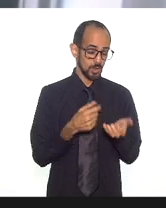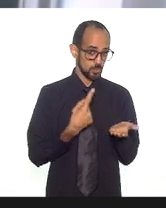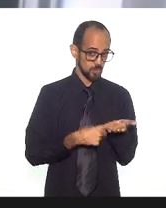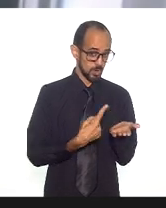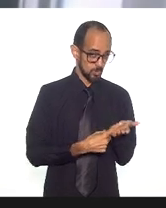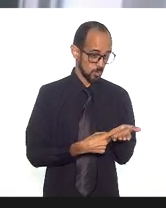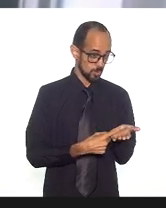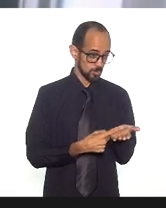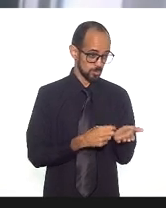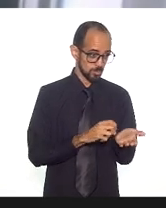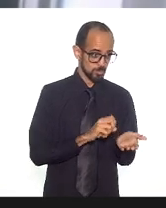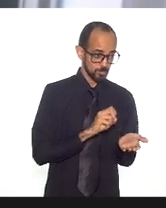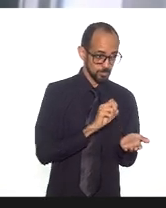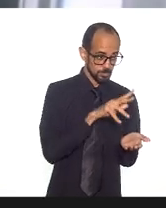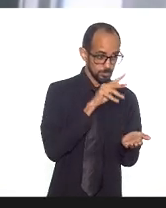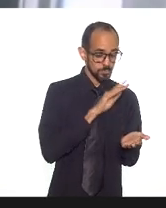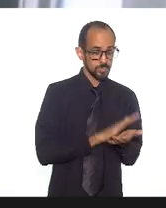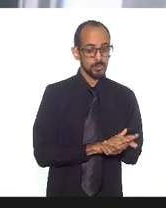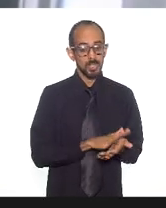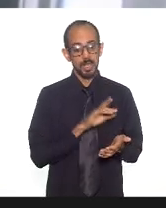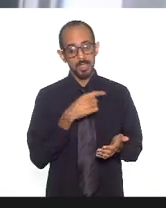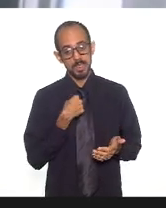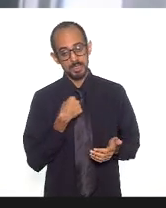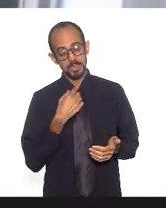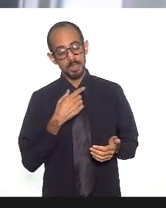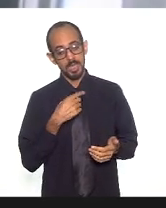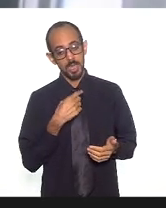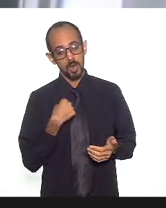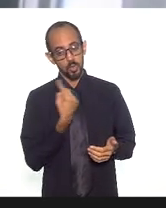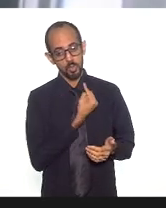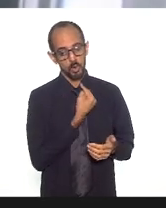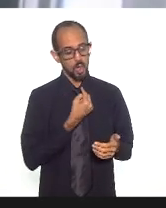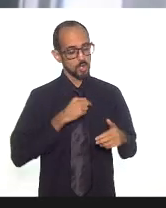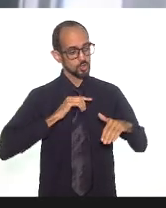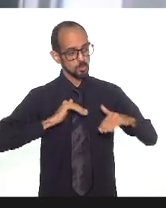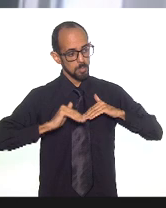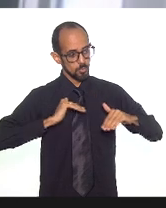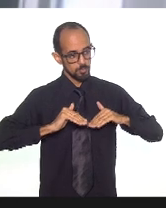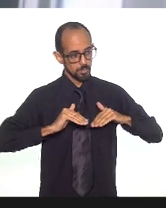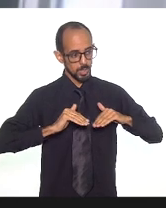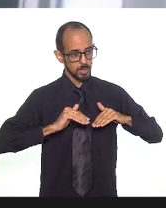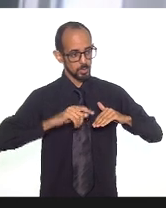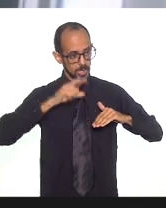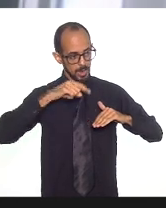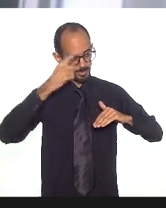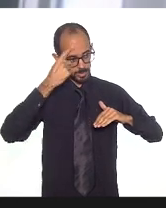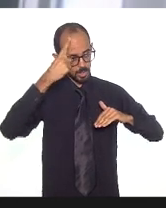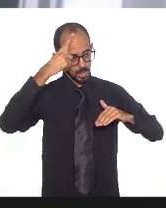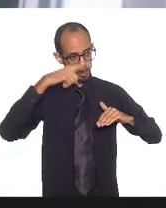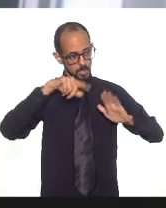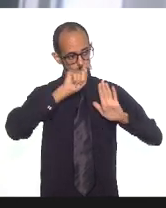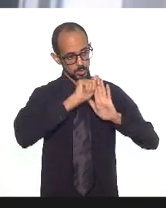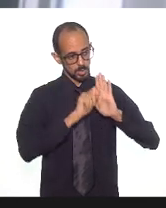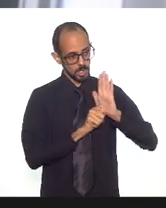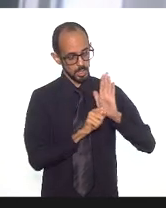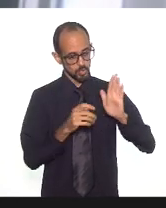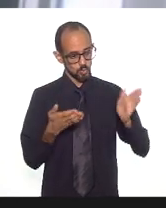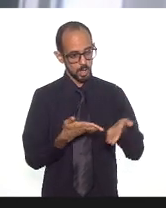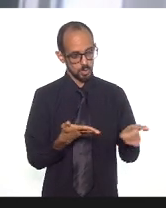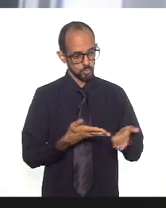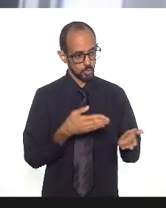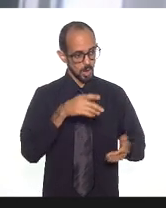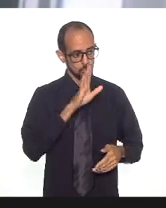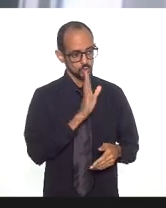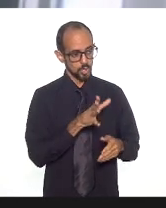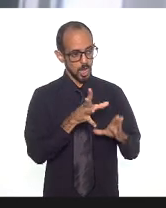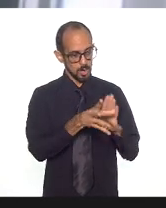que já tem sido esse o nosso movimento, como o deputado Flávio Serafini mencionou. O texto atual é um texto que já